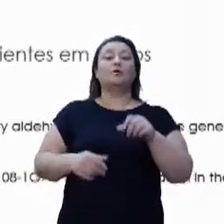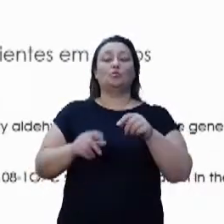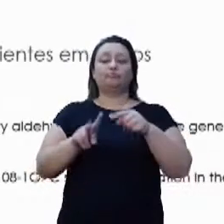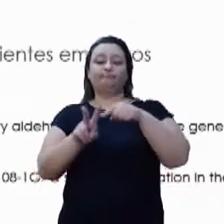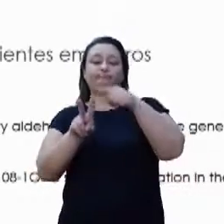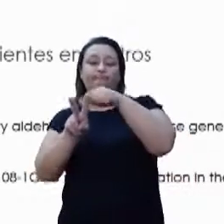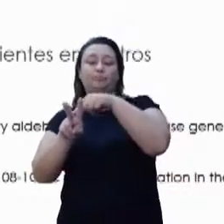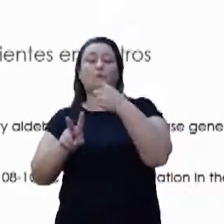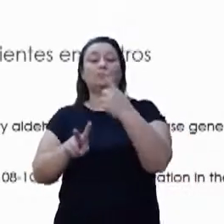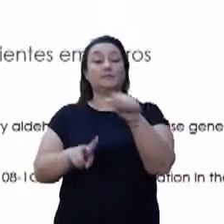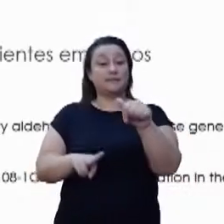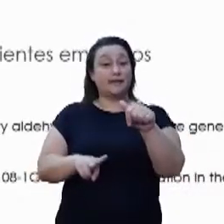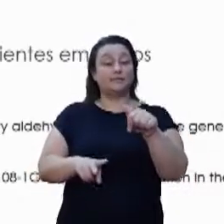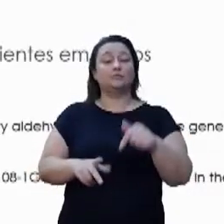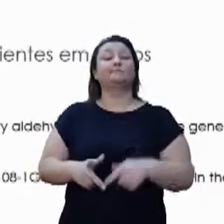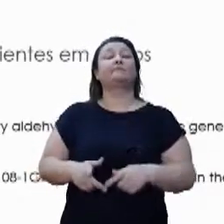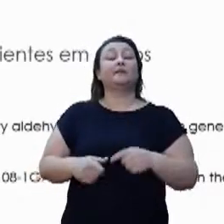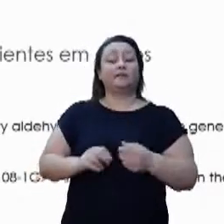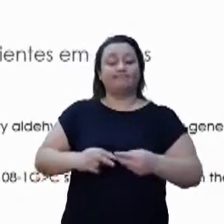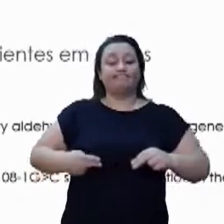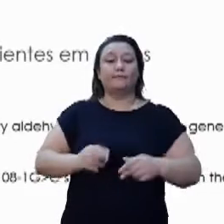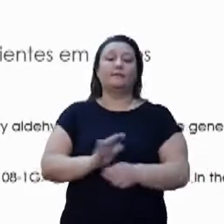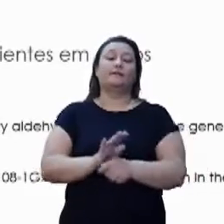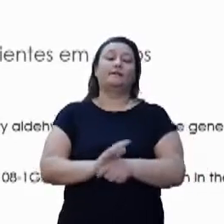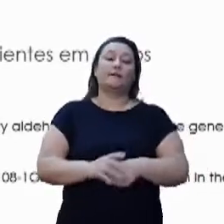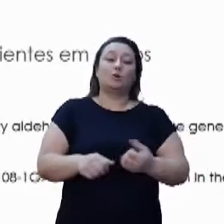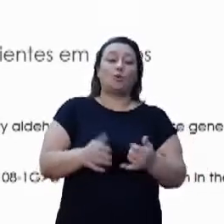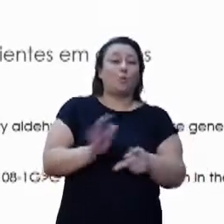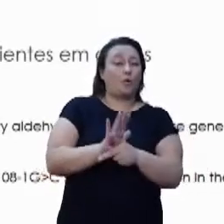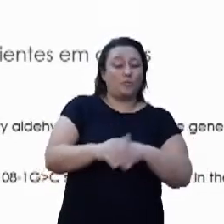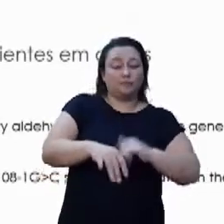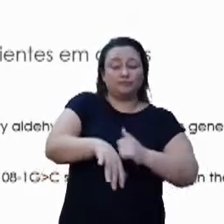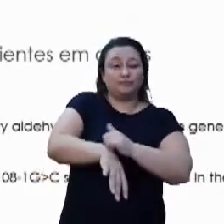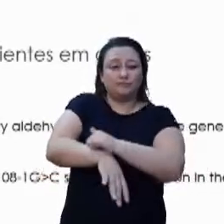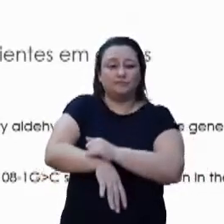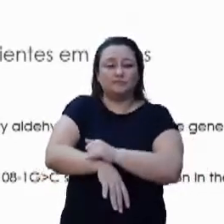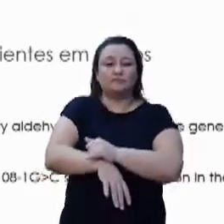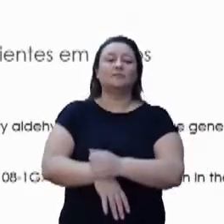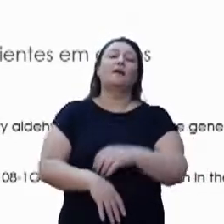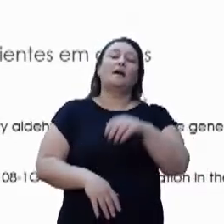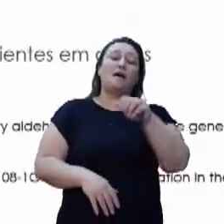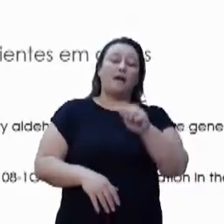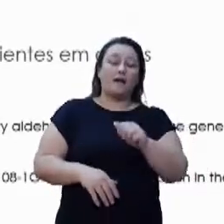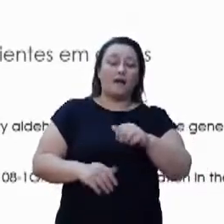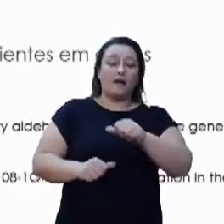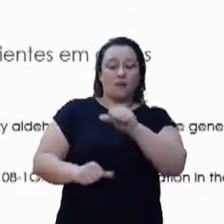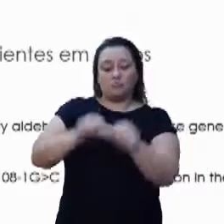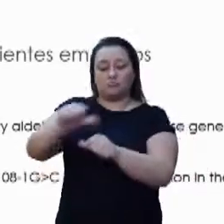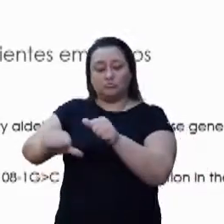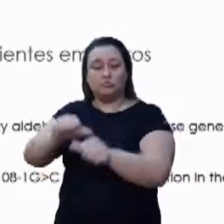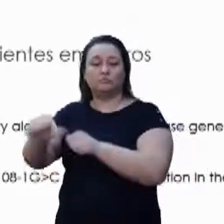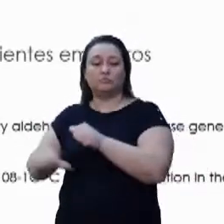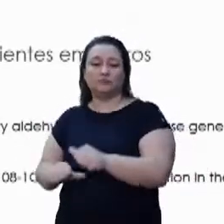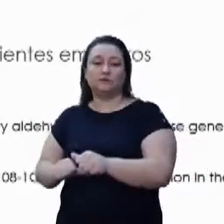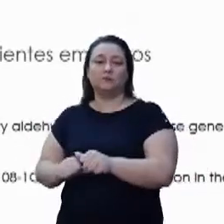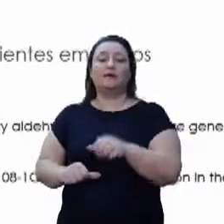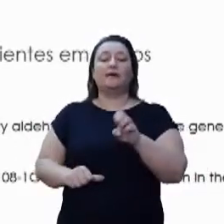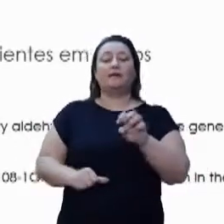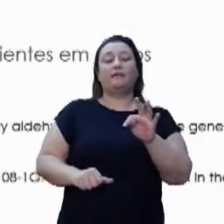17 e codifica a enzima aldeído graxo desidrogenase. A mutação em homozigose ou em